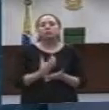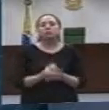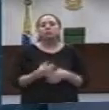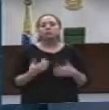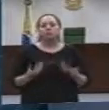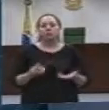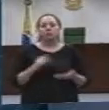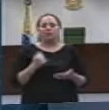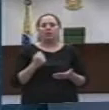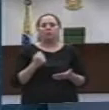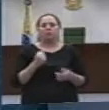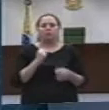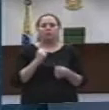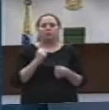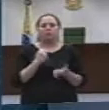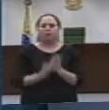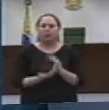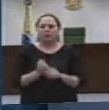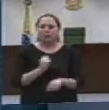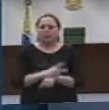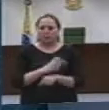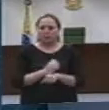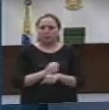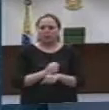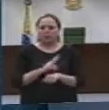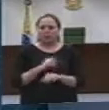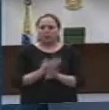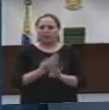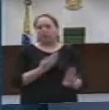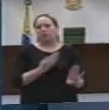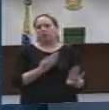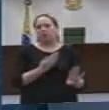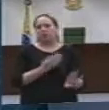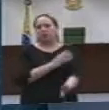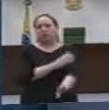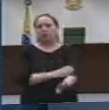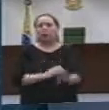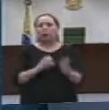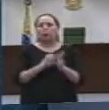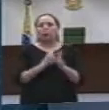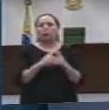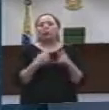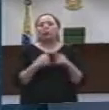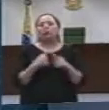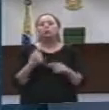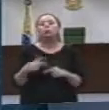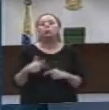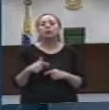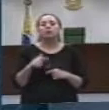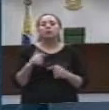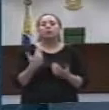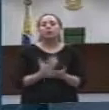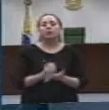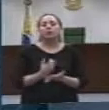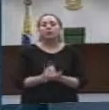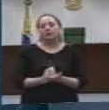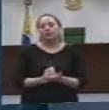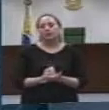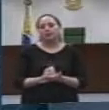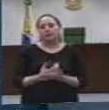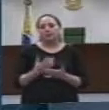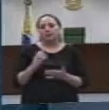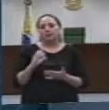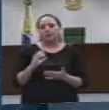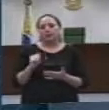afastados do concurso público porque perderam o credenciamento a qualquer